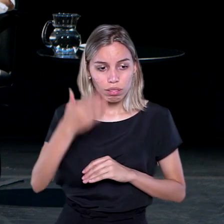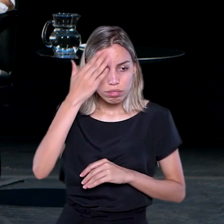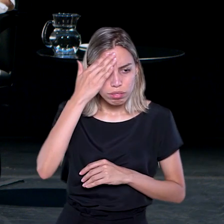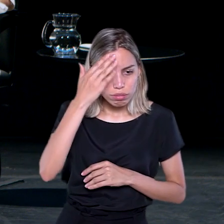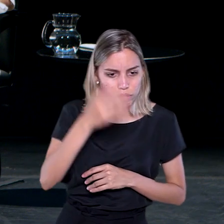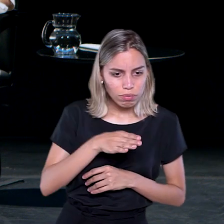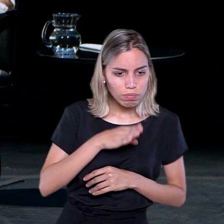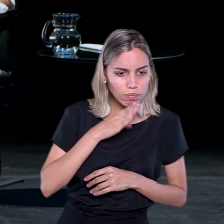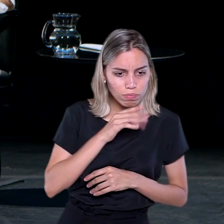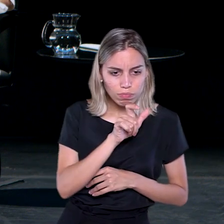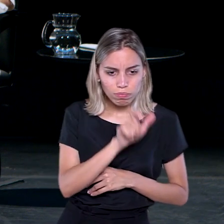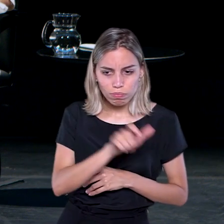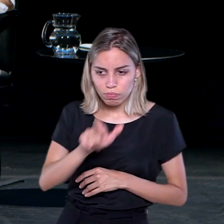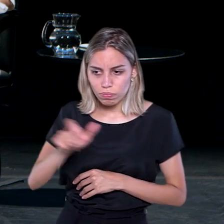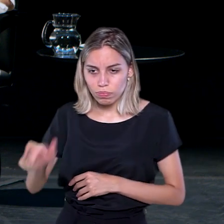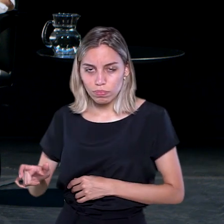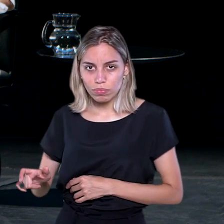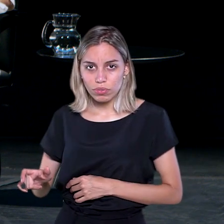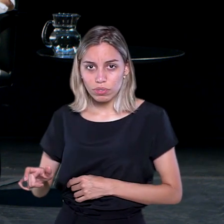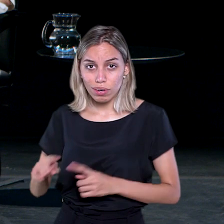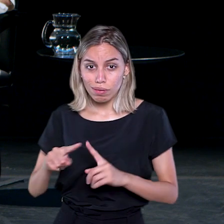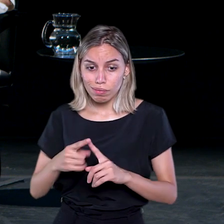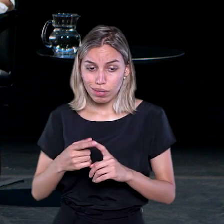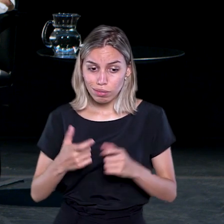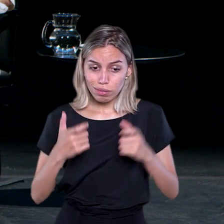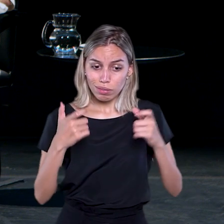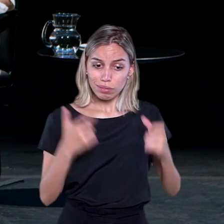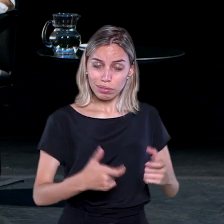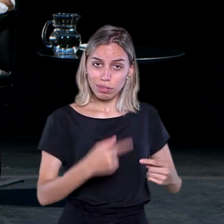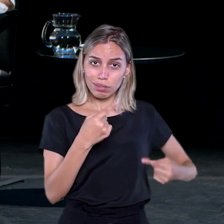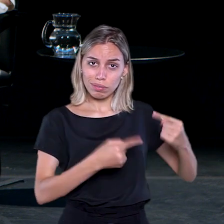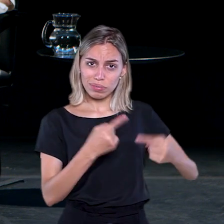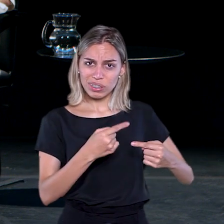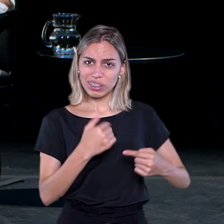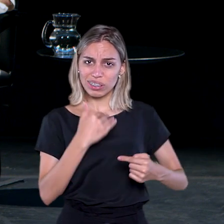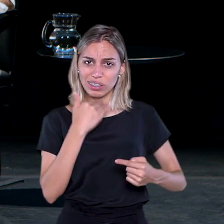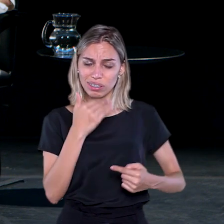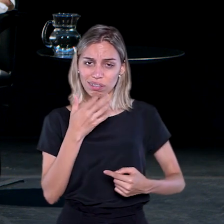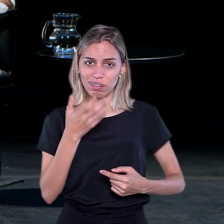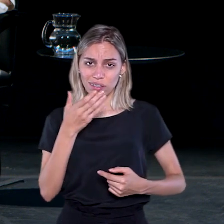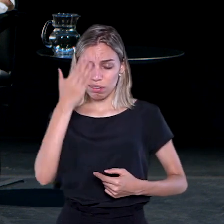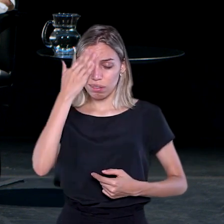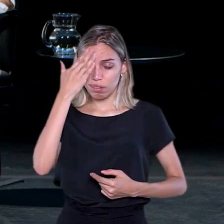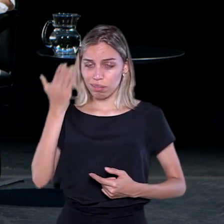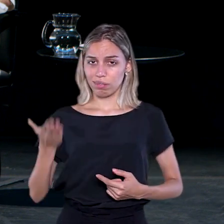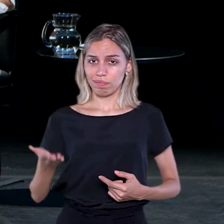pessoas. Então, eu estou objetificando pessoas. Quando eu me afasto, não me enxergo